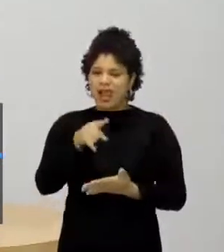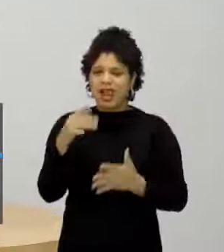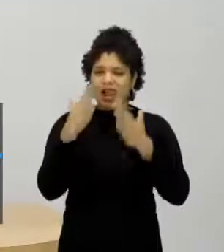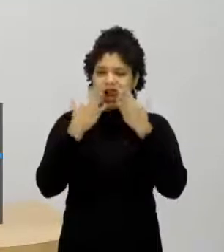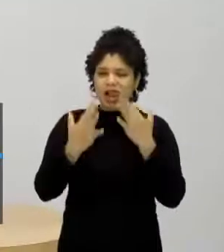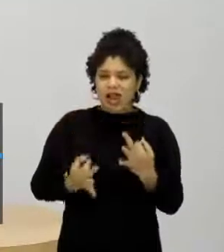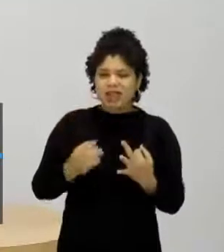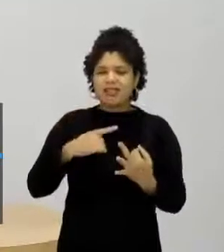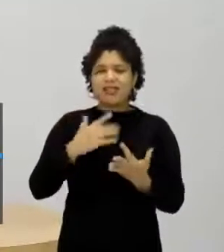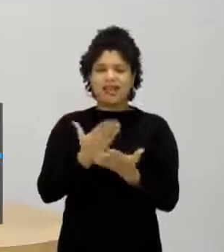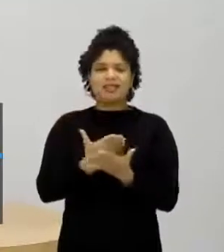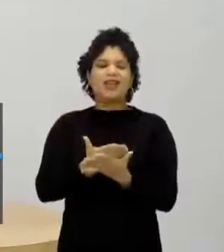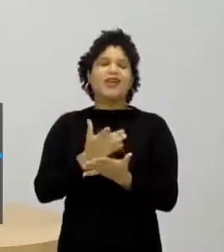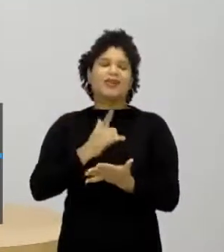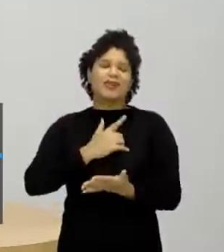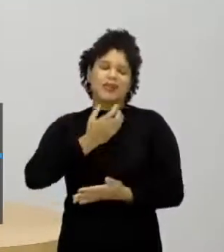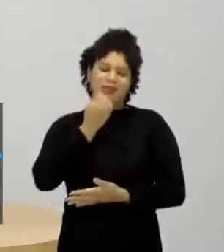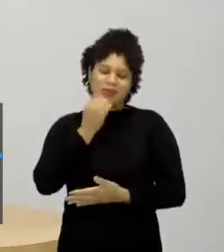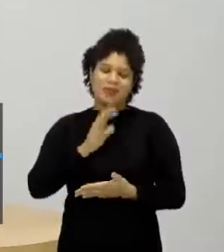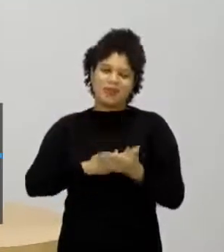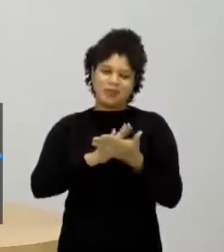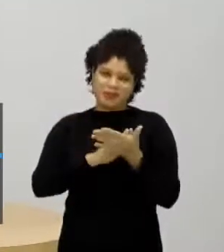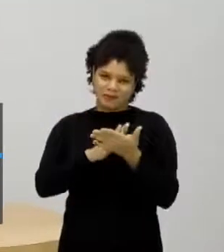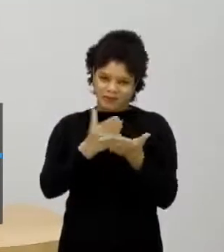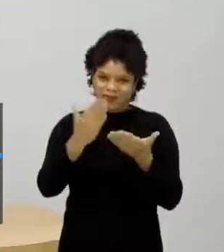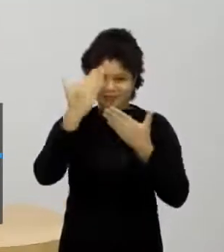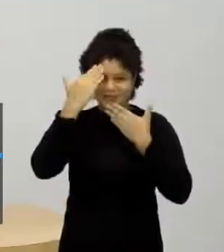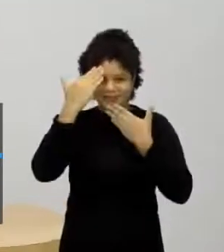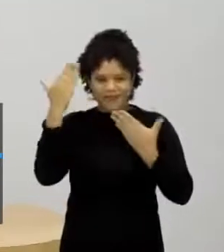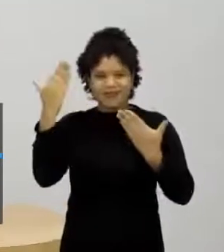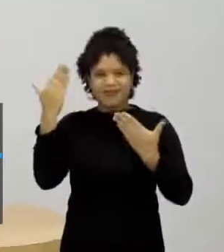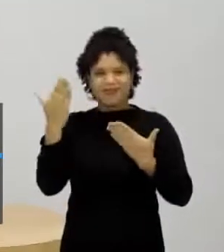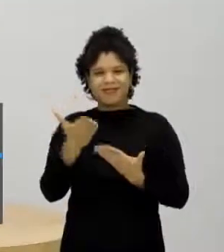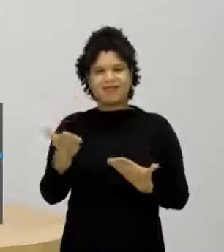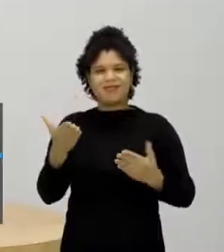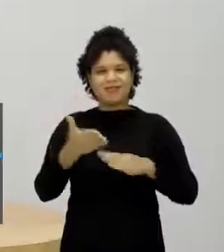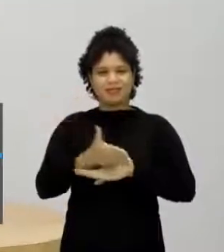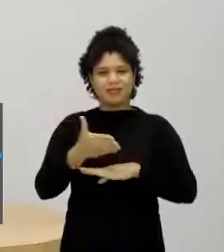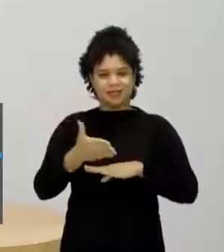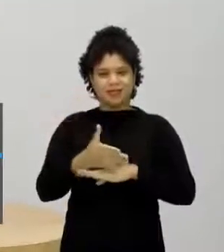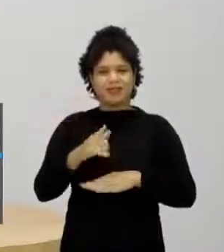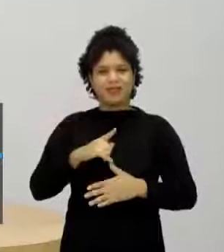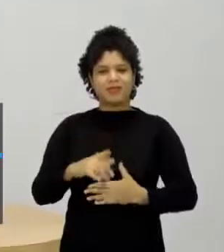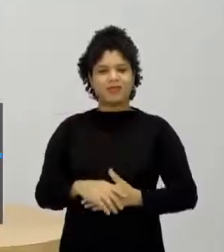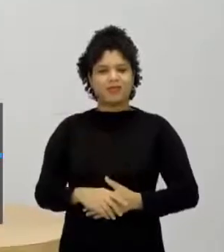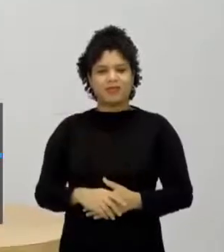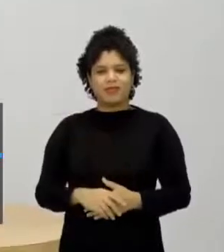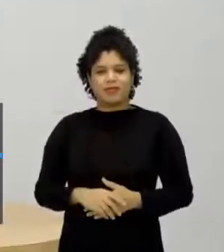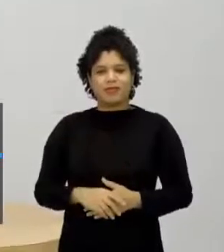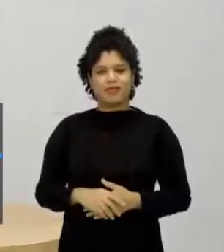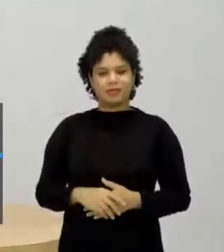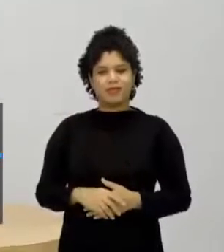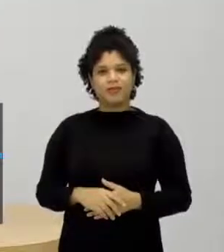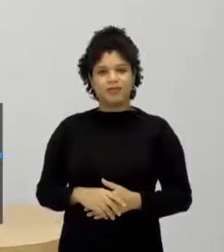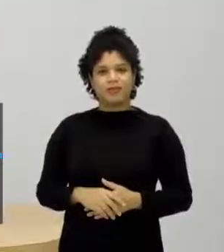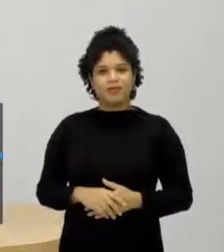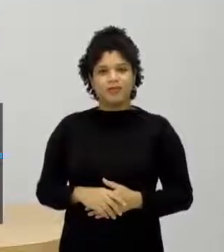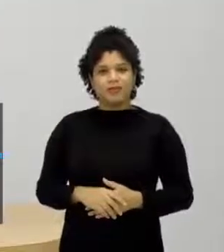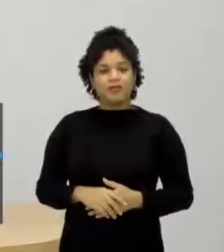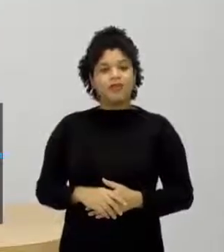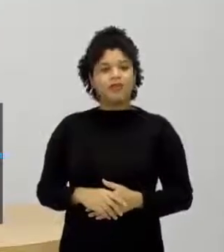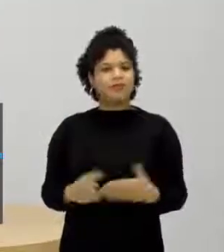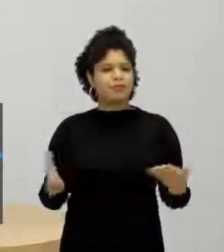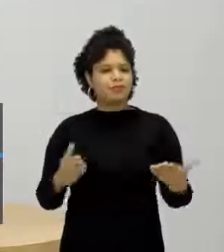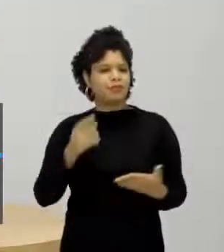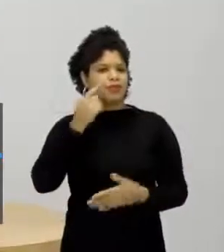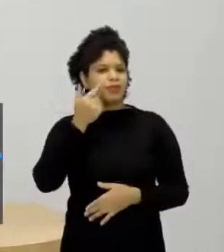atentos com as nossas aulas e é isso mesmo. Gente, muito obrigada aí pela participação de todos vocês. E aí, né, a gente vai